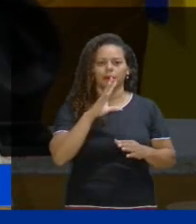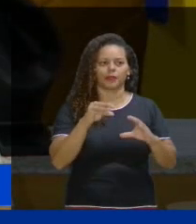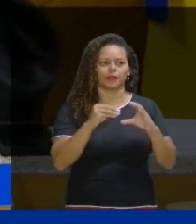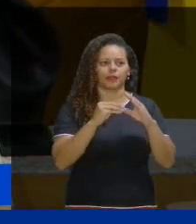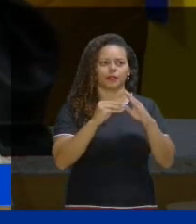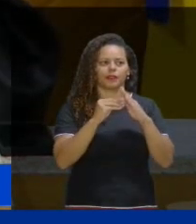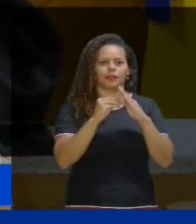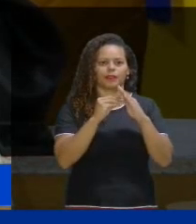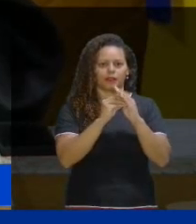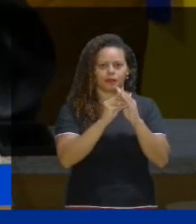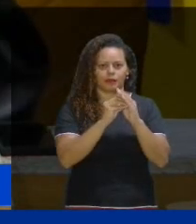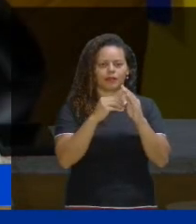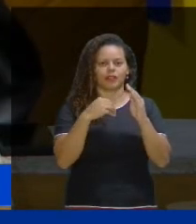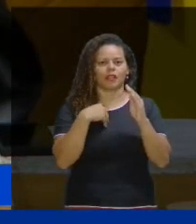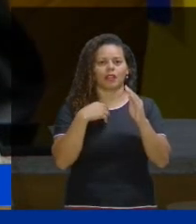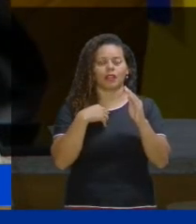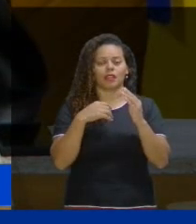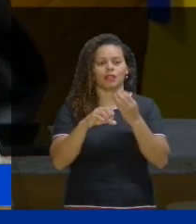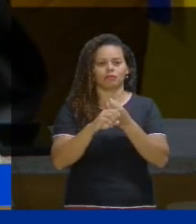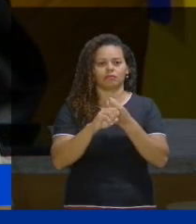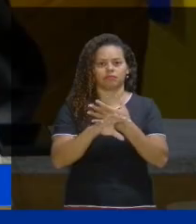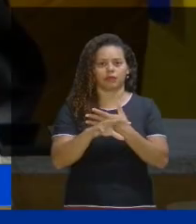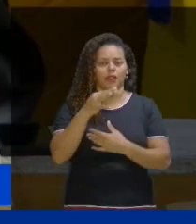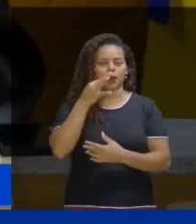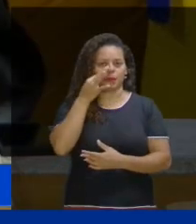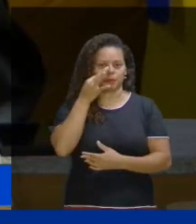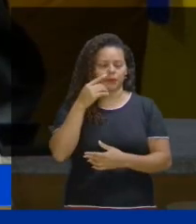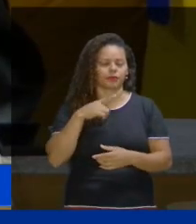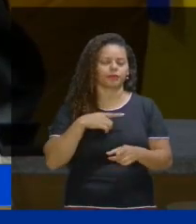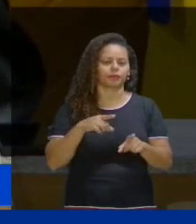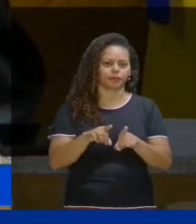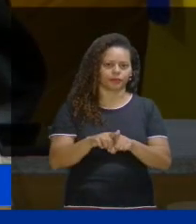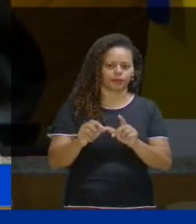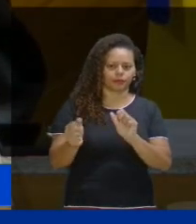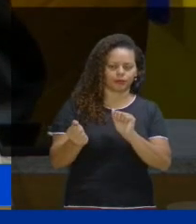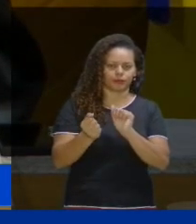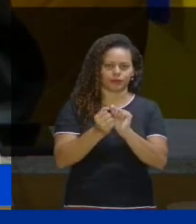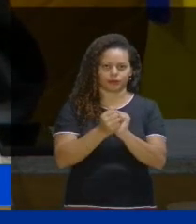na modalidade híbrida, presencial e por videoconferência.